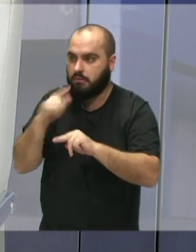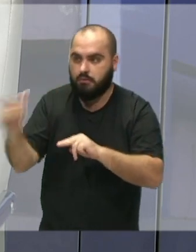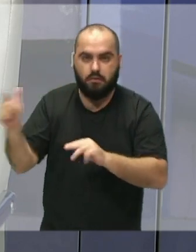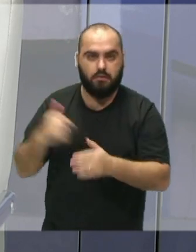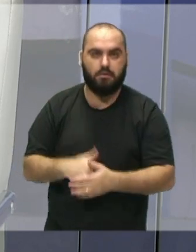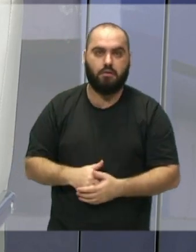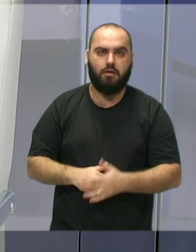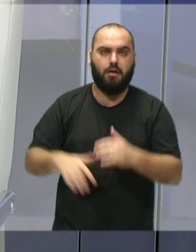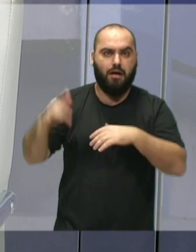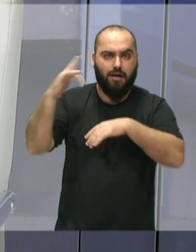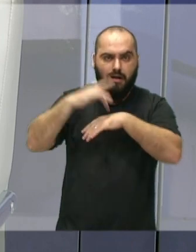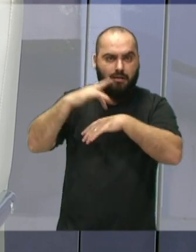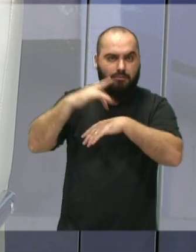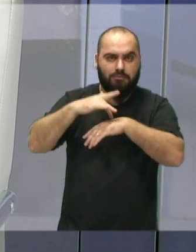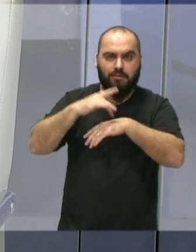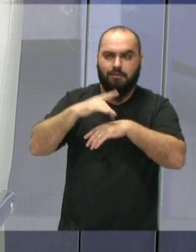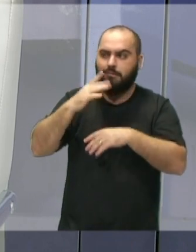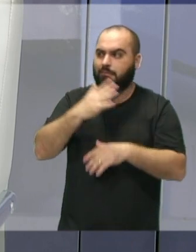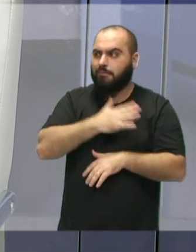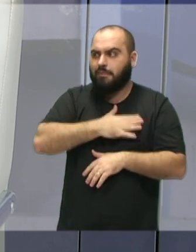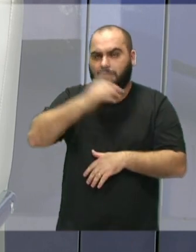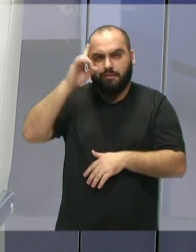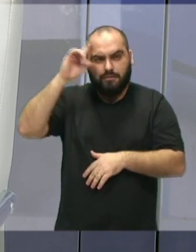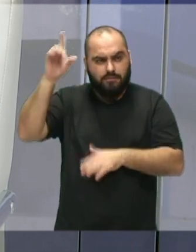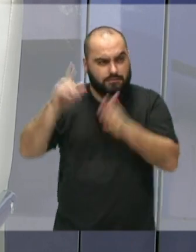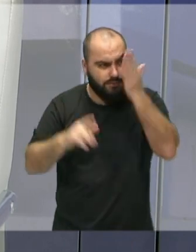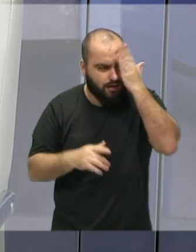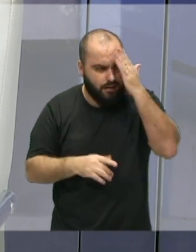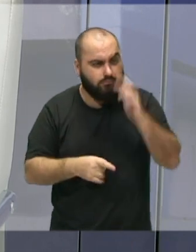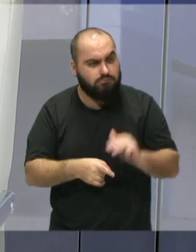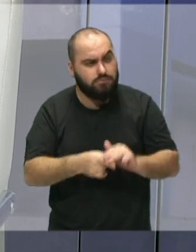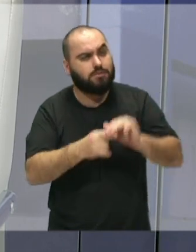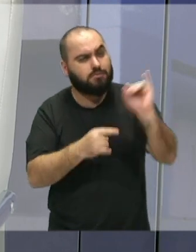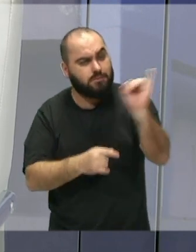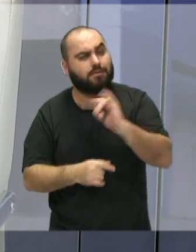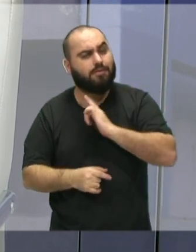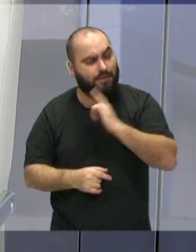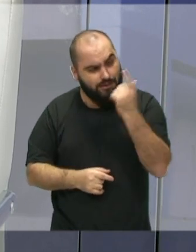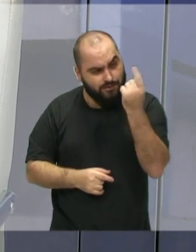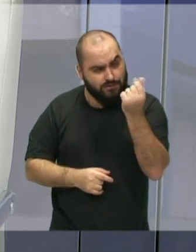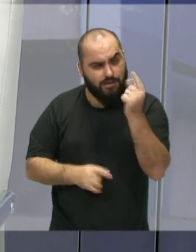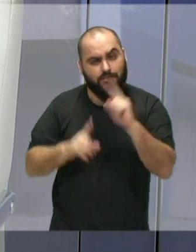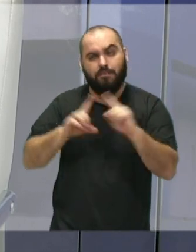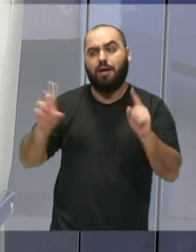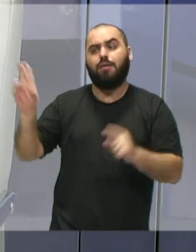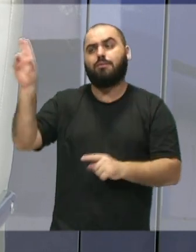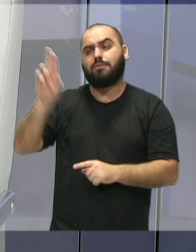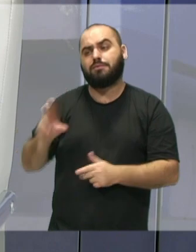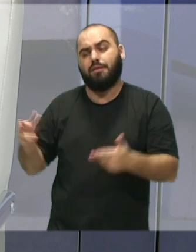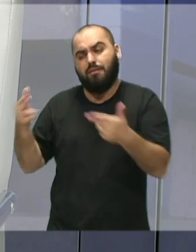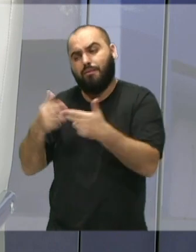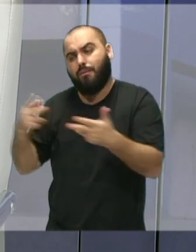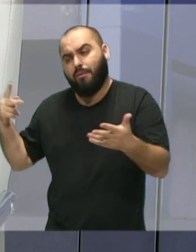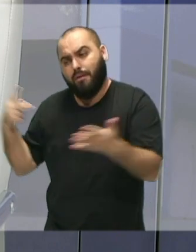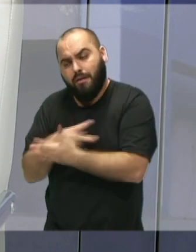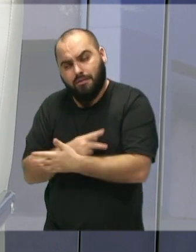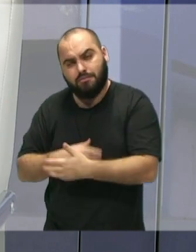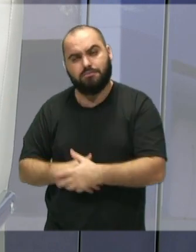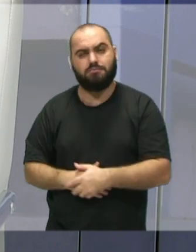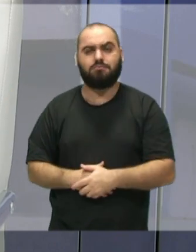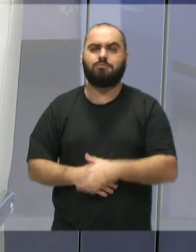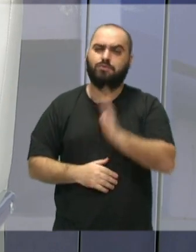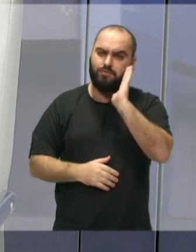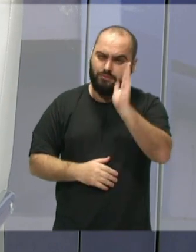cada absurdo para um município como o nosso. E a gente sabe que tem dinheiro. Só que o dinheiro está sendo usado em coisas erradas, como a gente já falou aqui. A gente